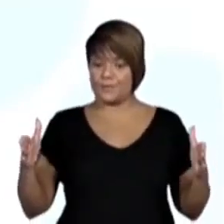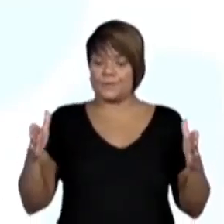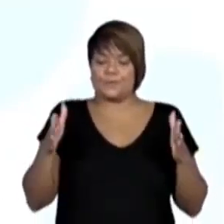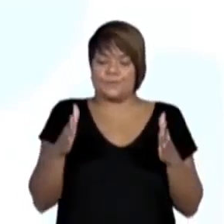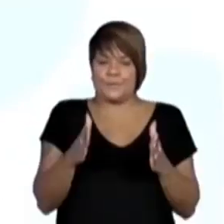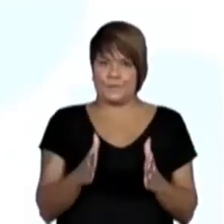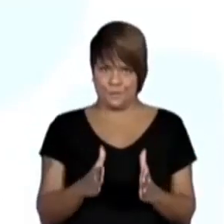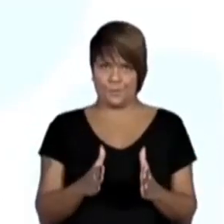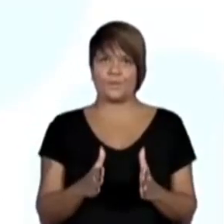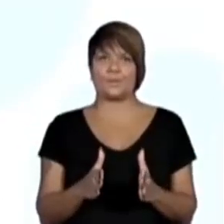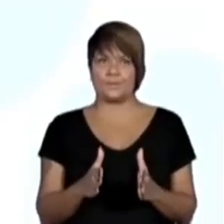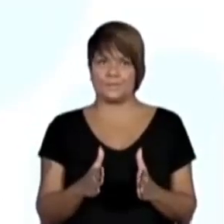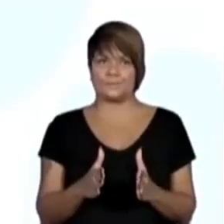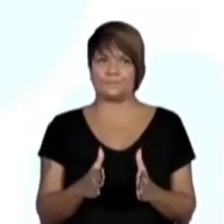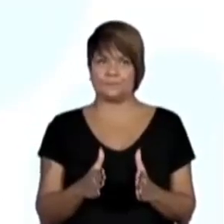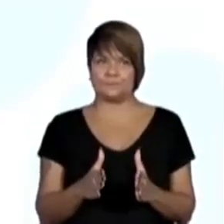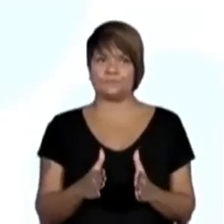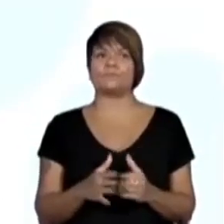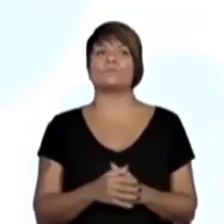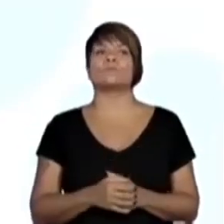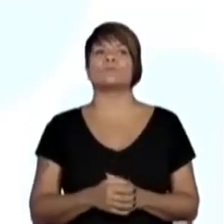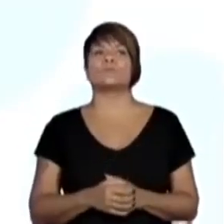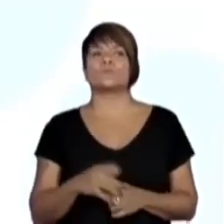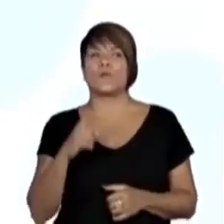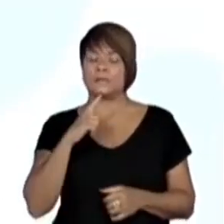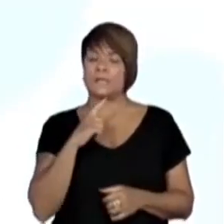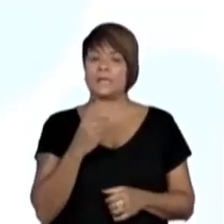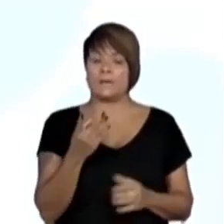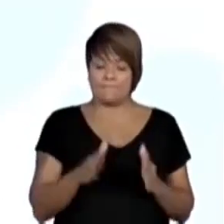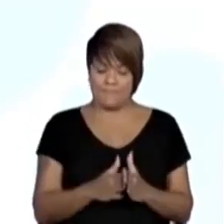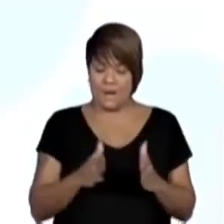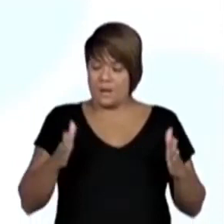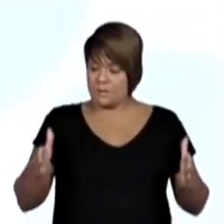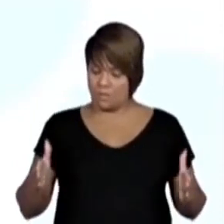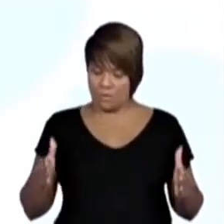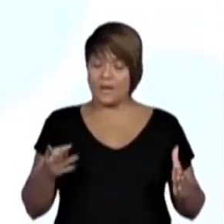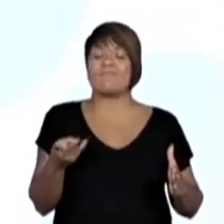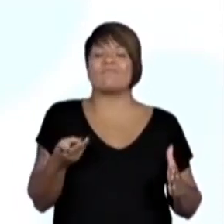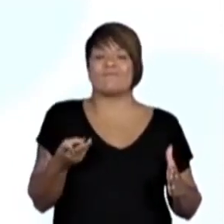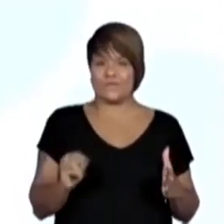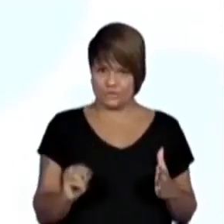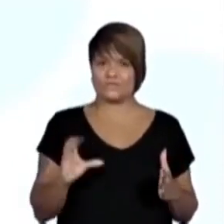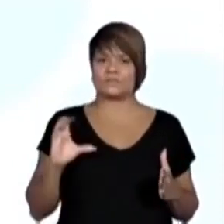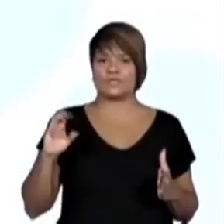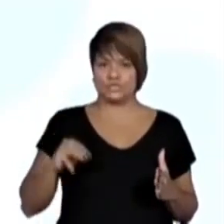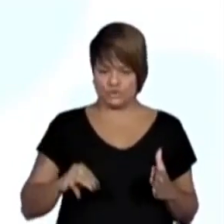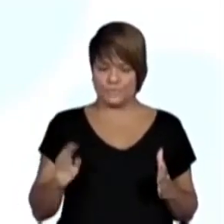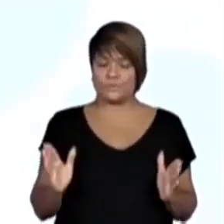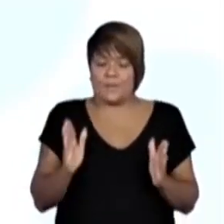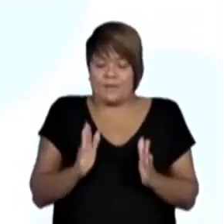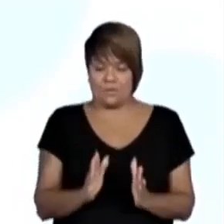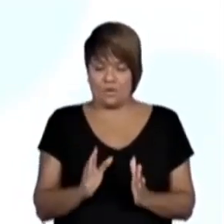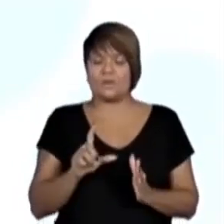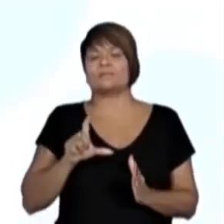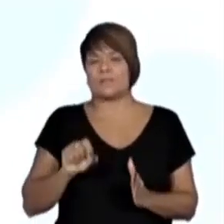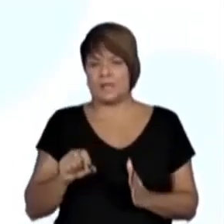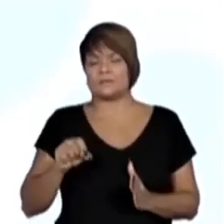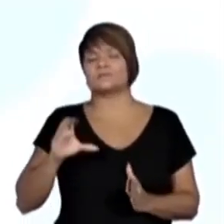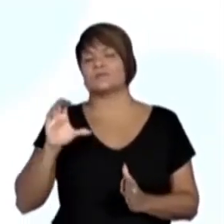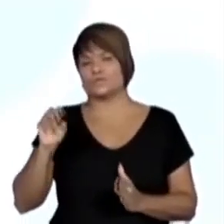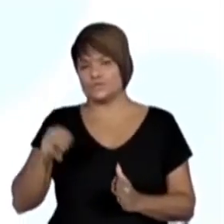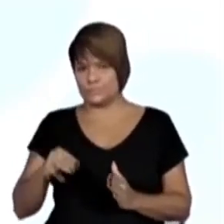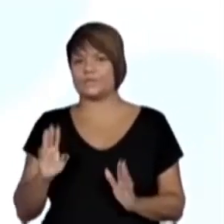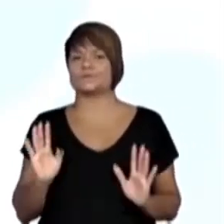tira menor. E aqui os números auxiliam bem a ver essa diferenciação. Mesmo quem